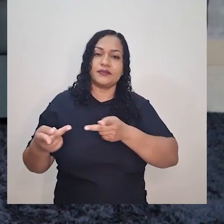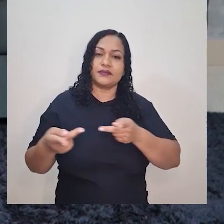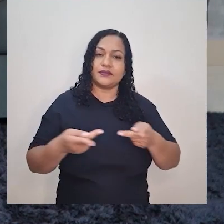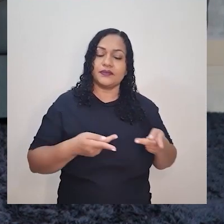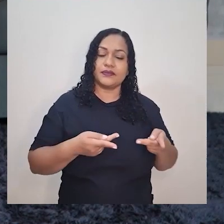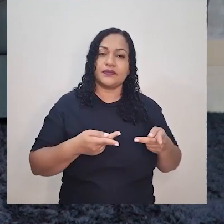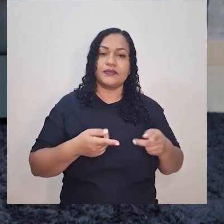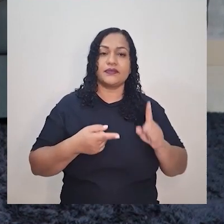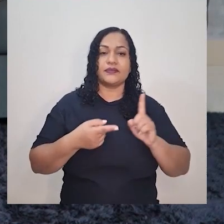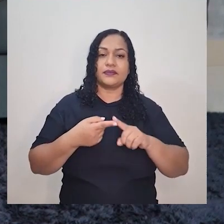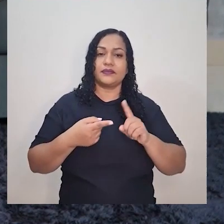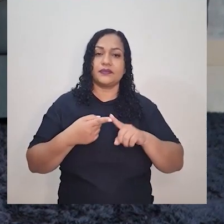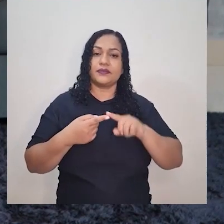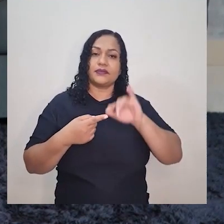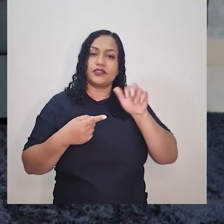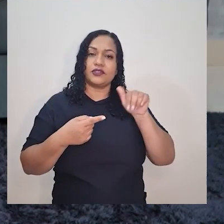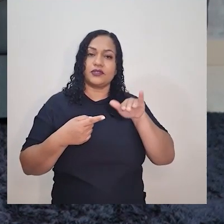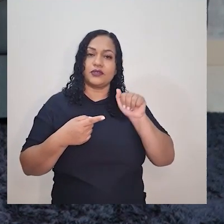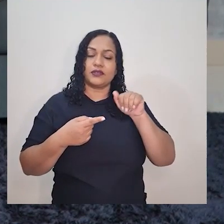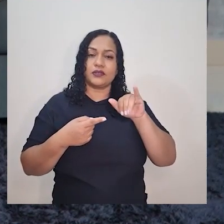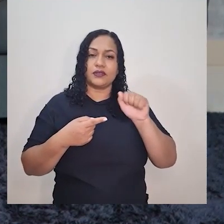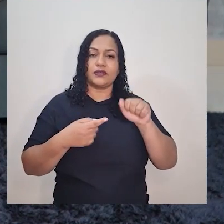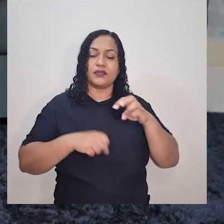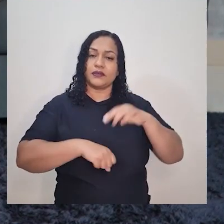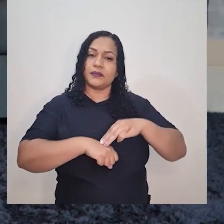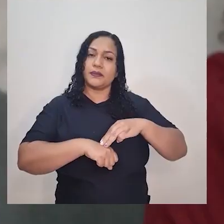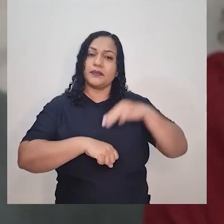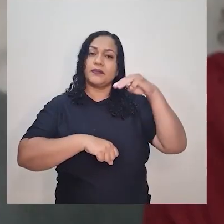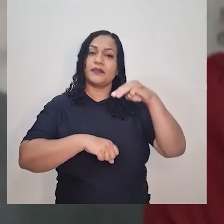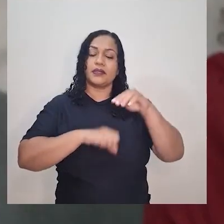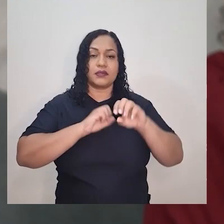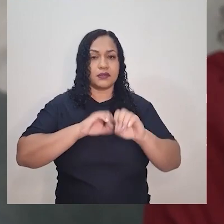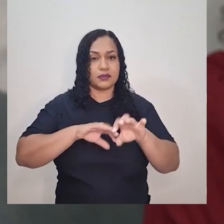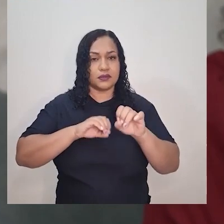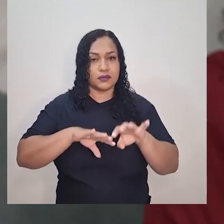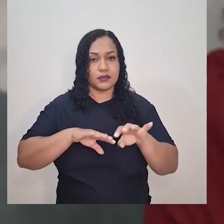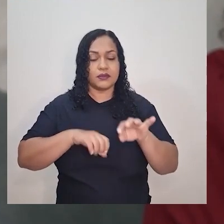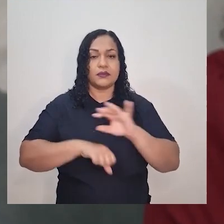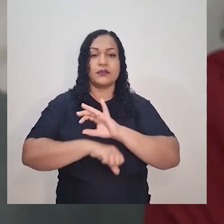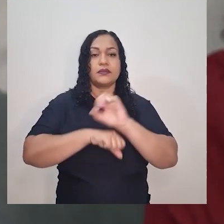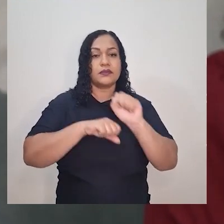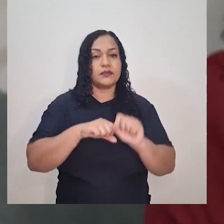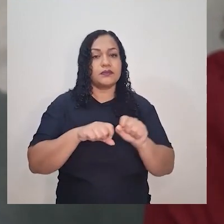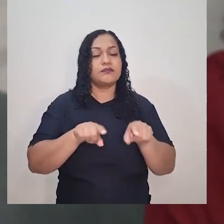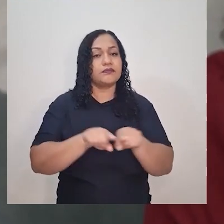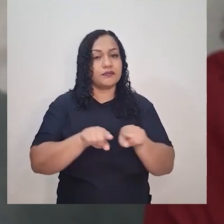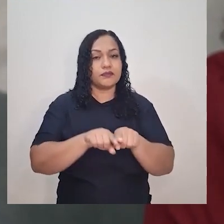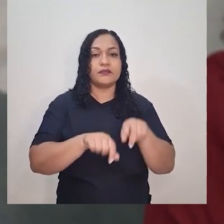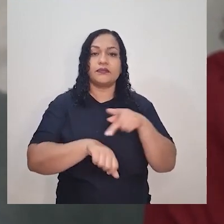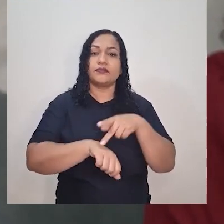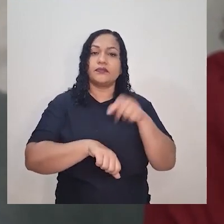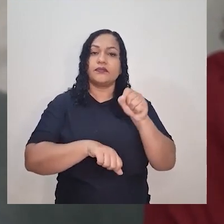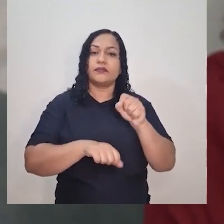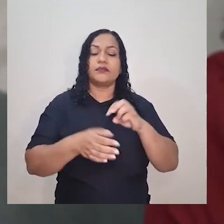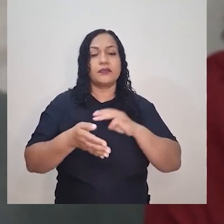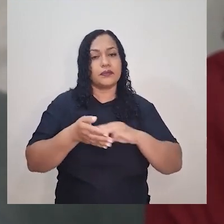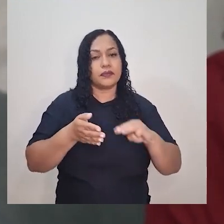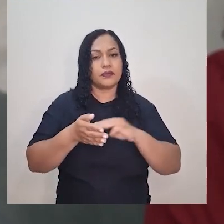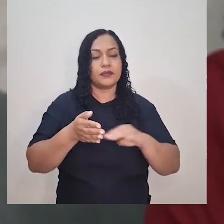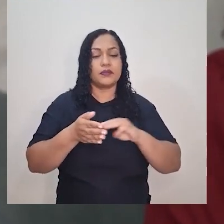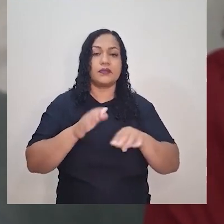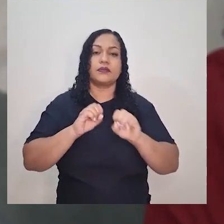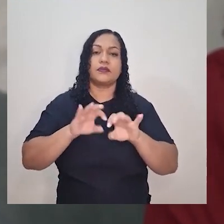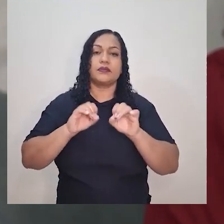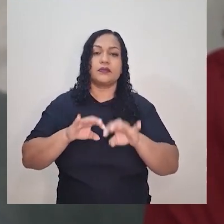Janaína Pimenta é mestra em Educação pela Universidade Federal do Maranhão, especialista em Metodologia do Ensino Superior